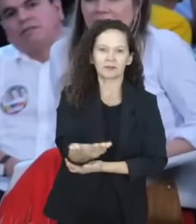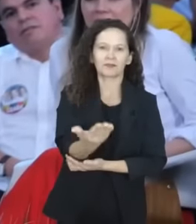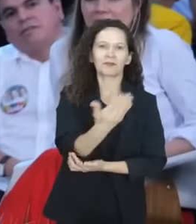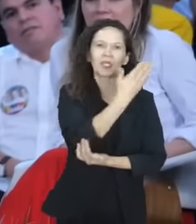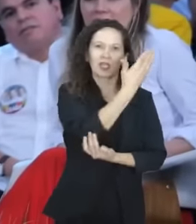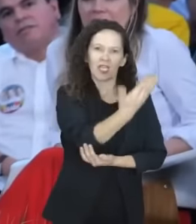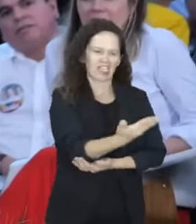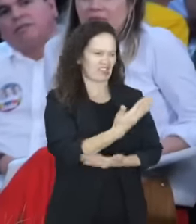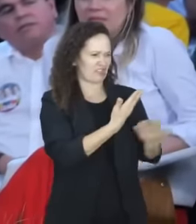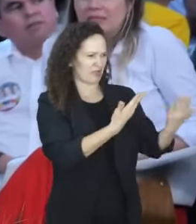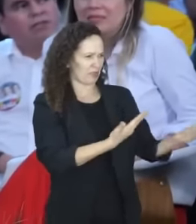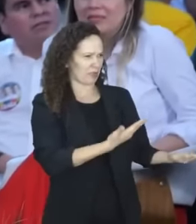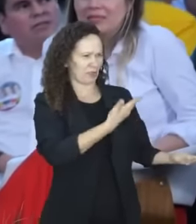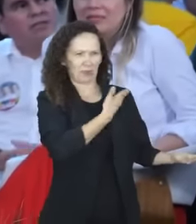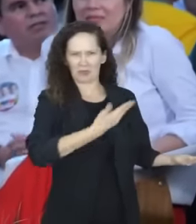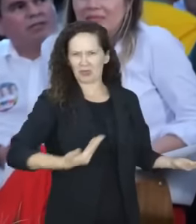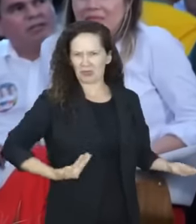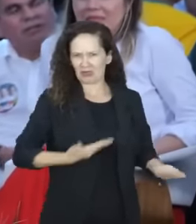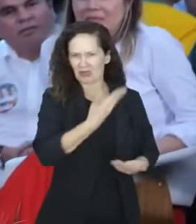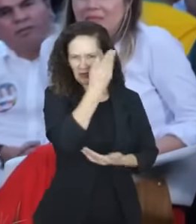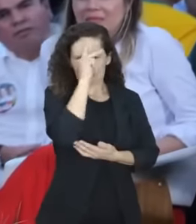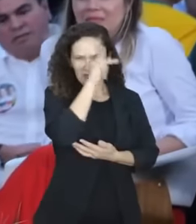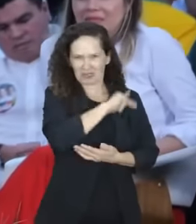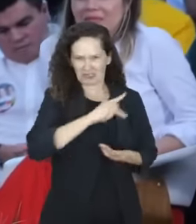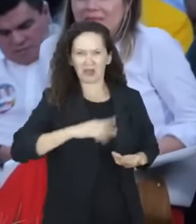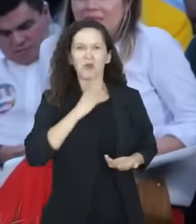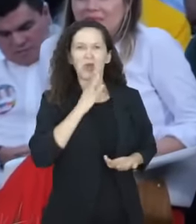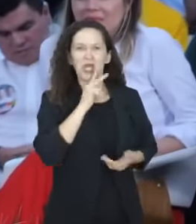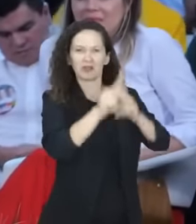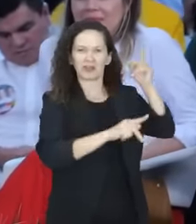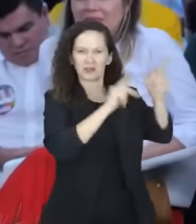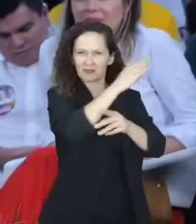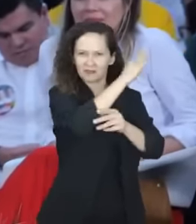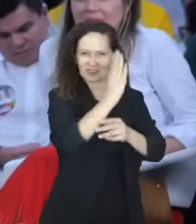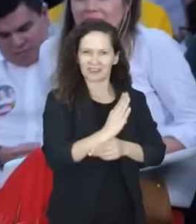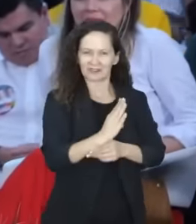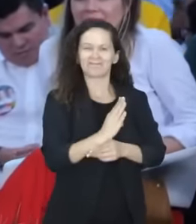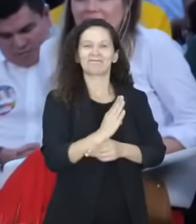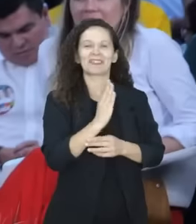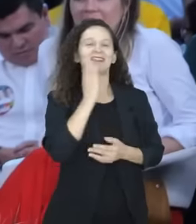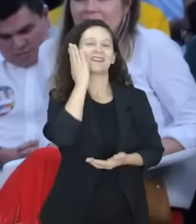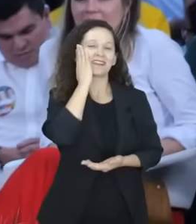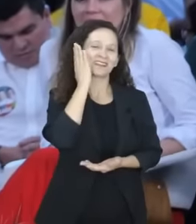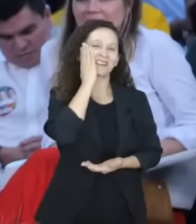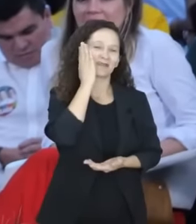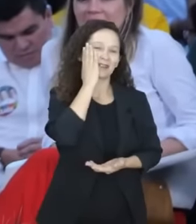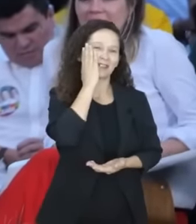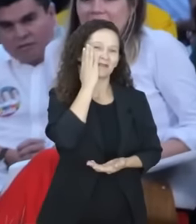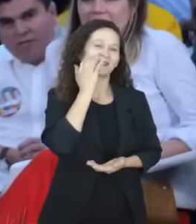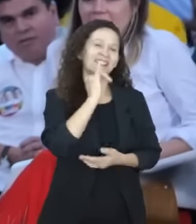ele conhecesse o povo brasileiro, ele ia saber que se cair dinheiro na conta de vocês, peguem